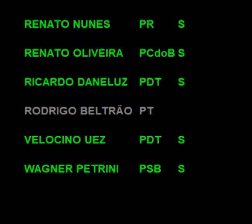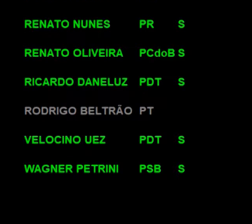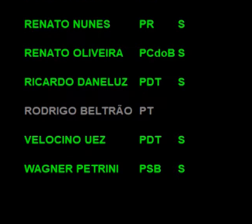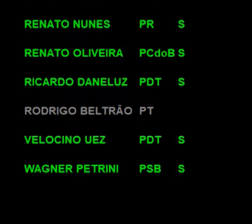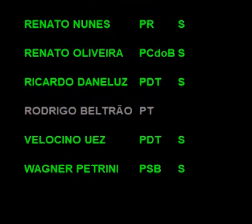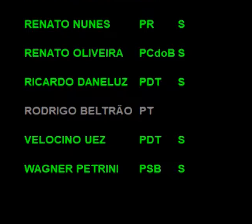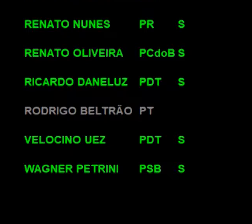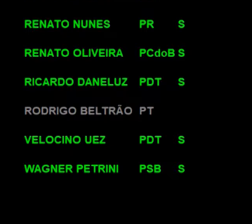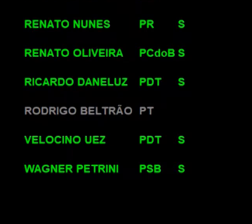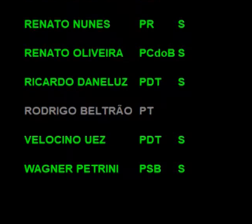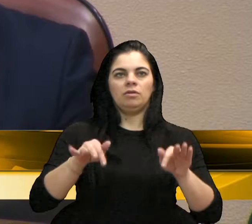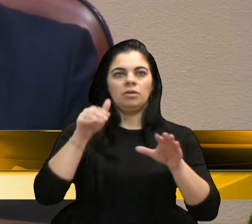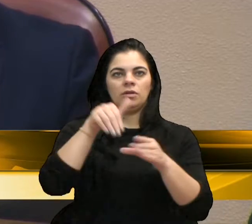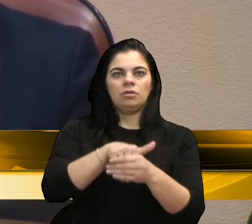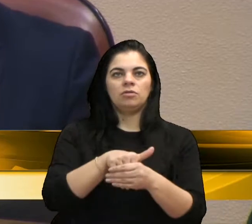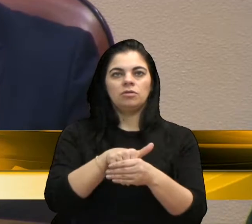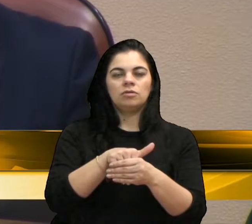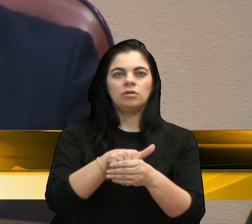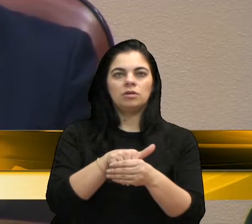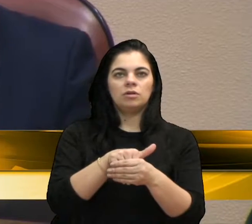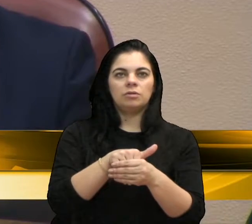Encerrado o registro dos votos.